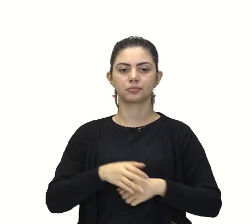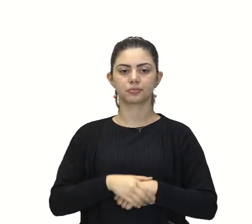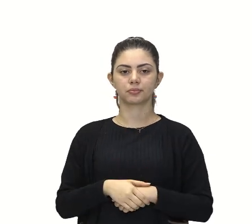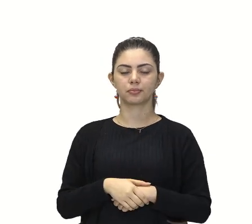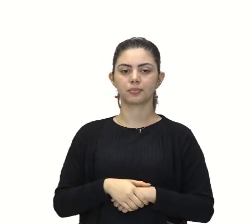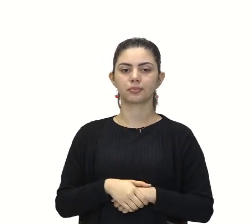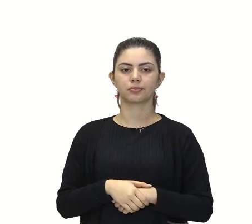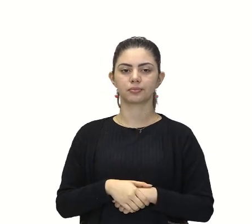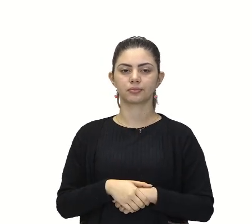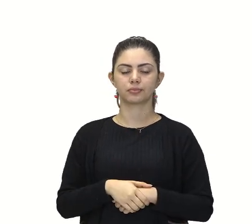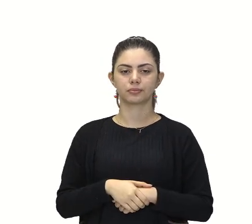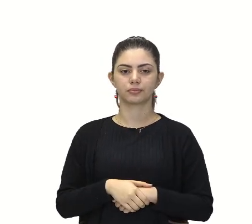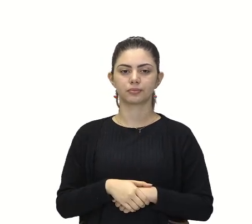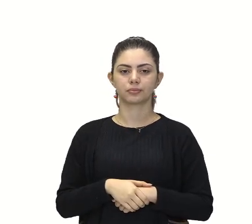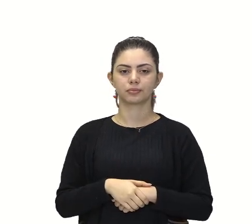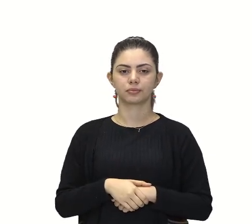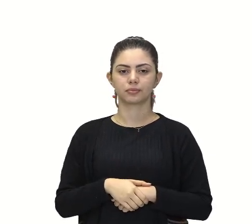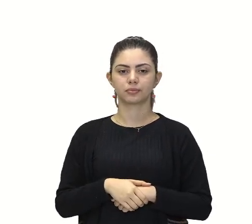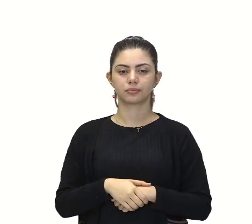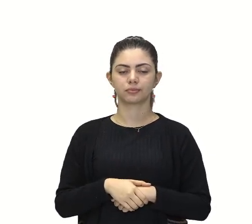As